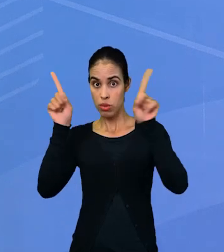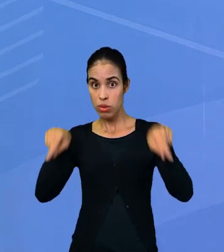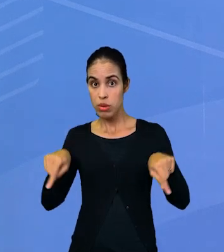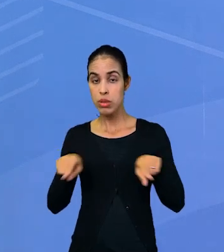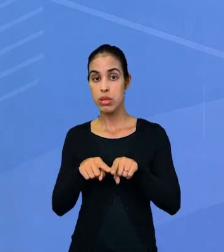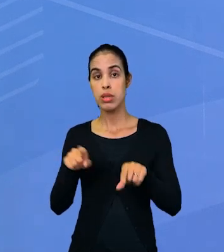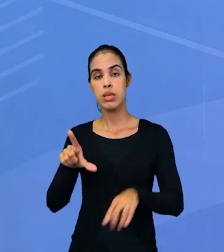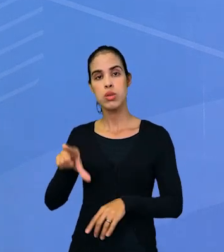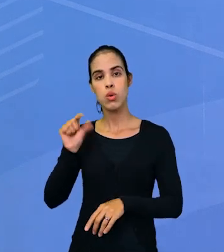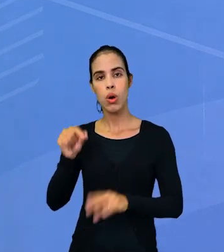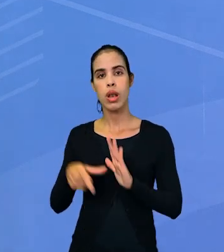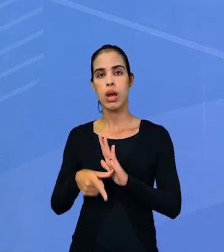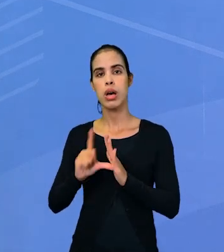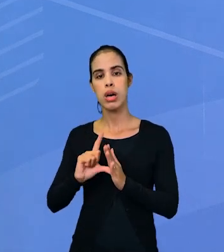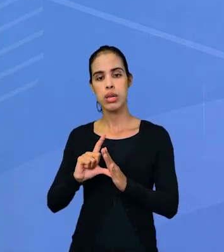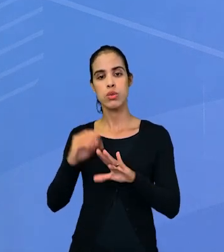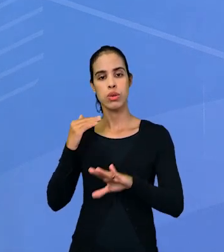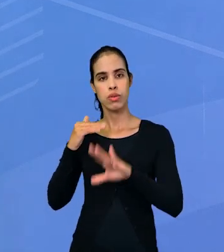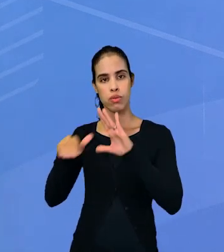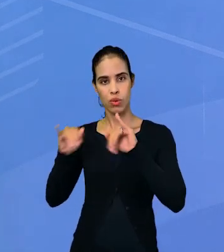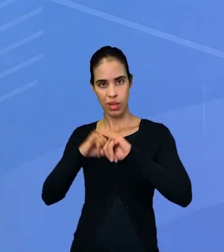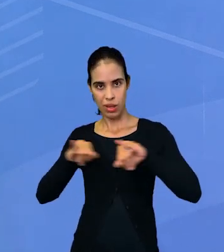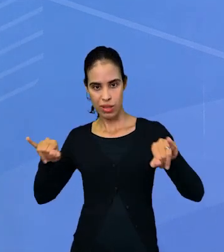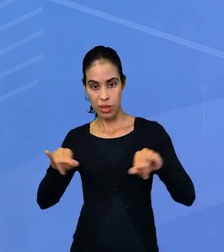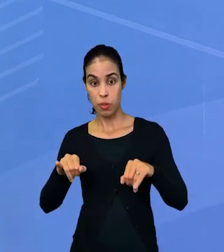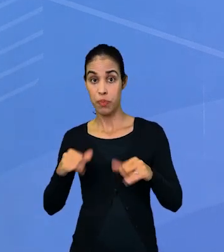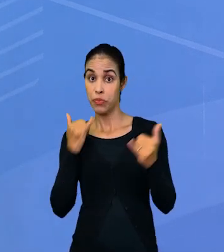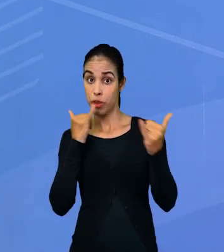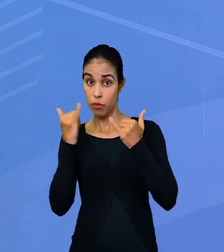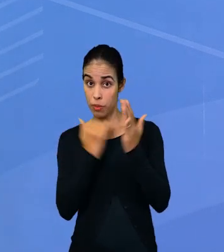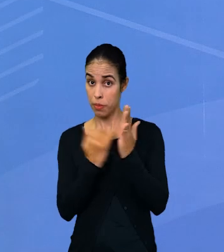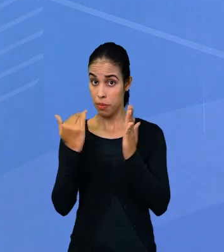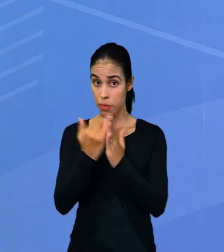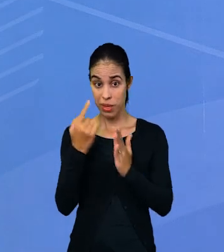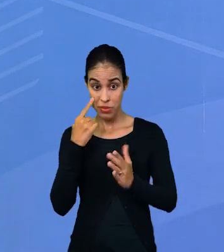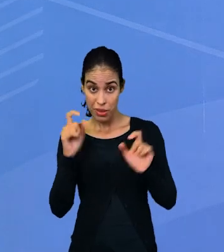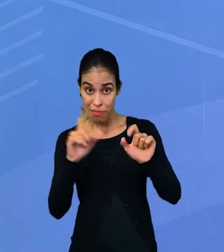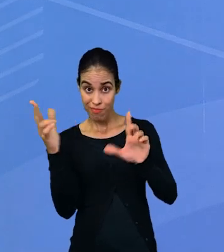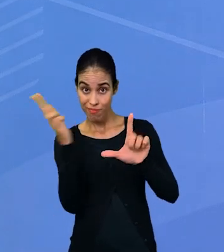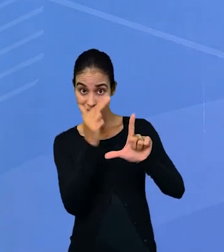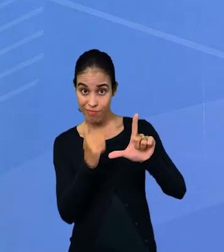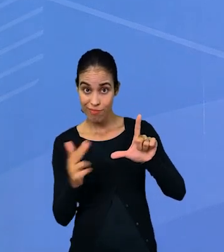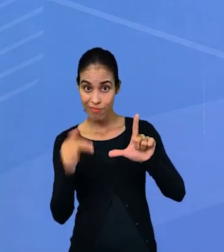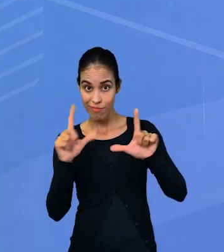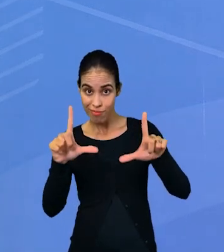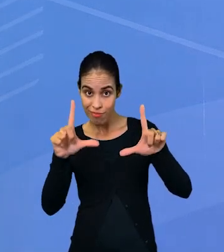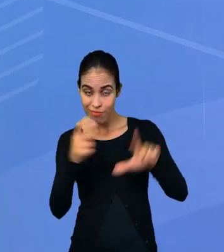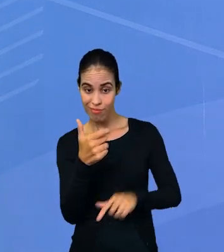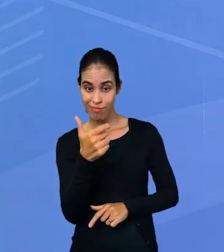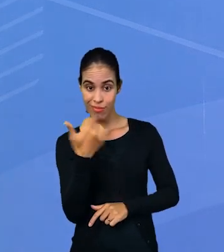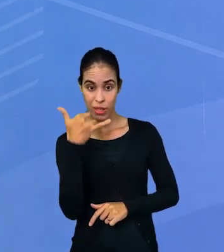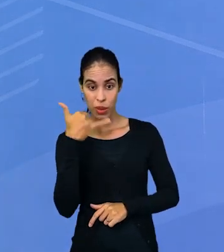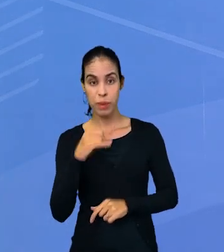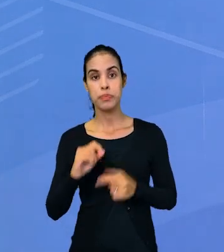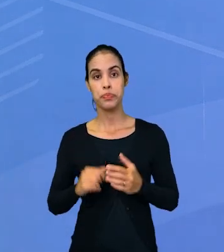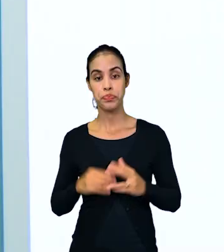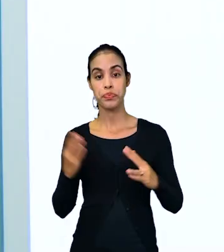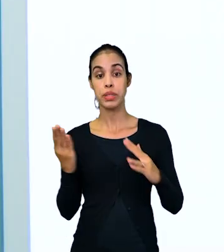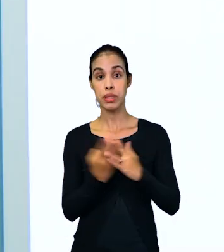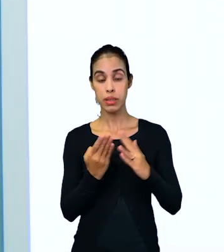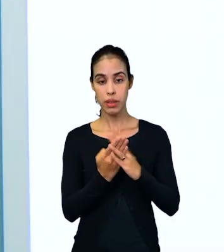modelo completo e deve ser selecionada antes do envio da declaração. Para mais informações, aponte a câmera para o QR Code na